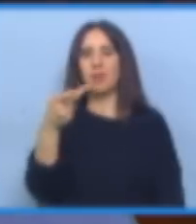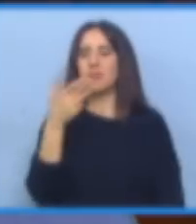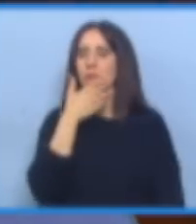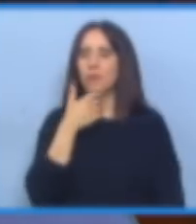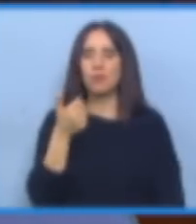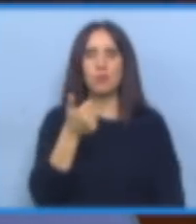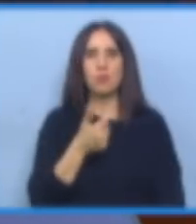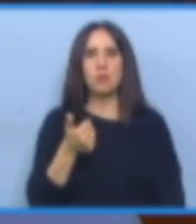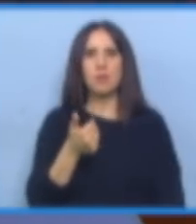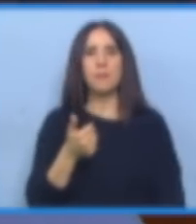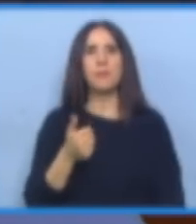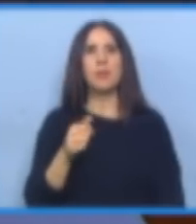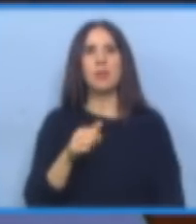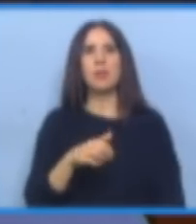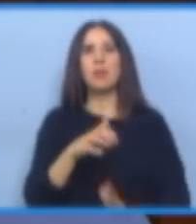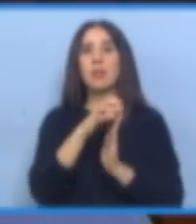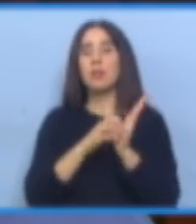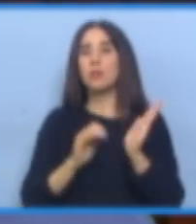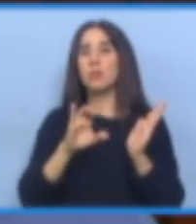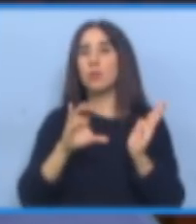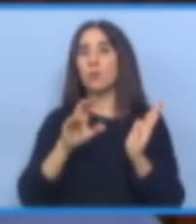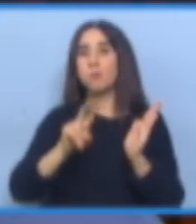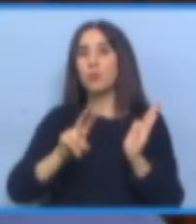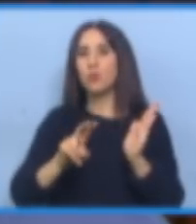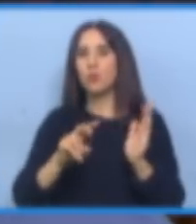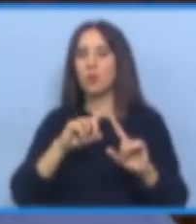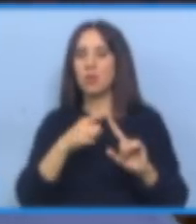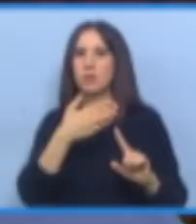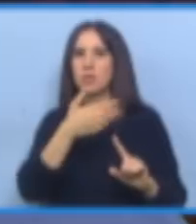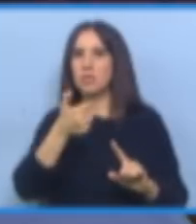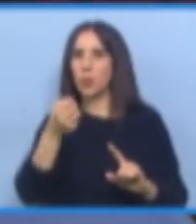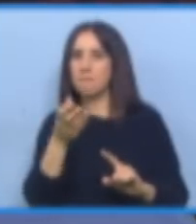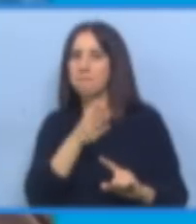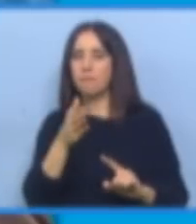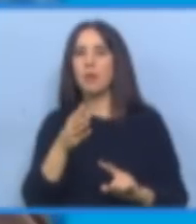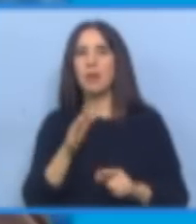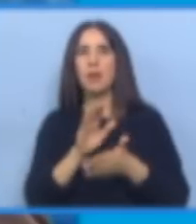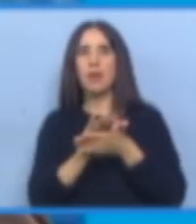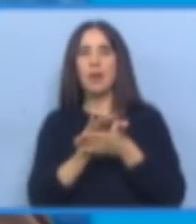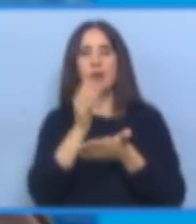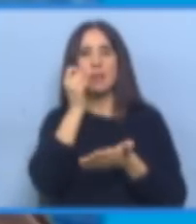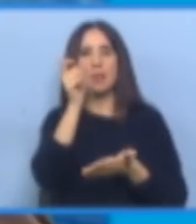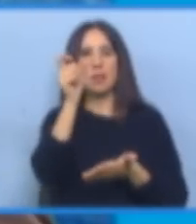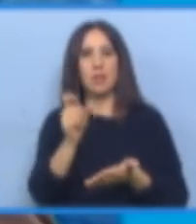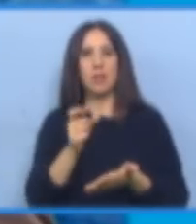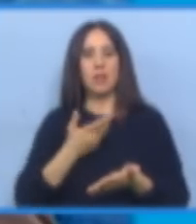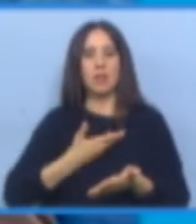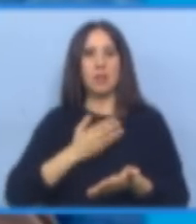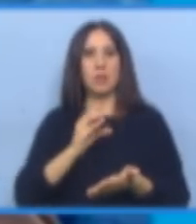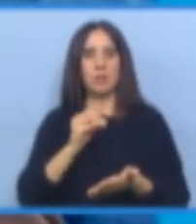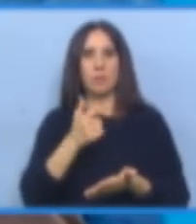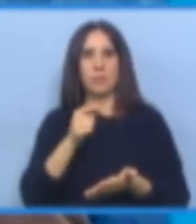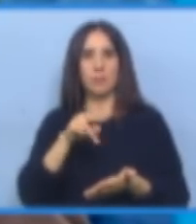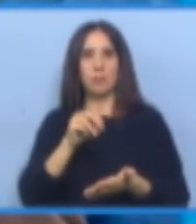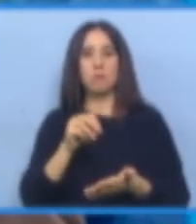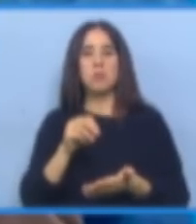bonita que aparece num texto do século II, cerca do ano 150, Carta a Diogo Neto, que nós